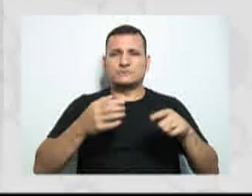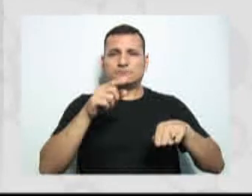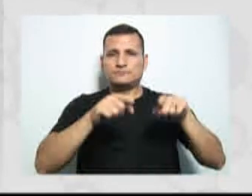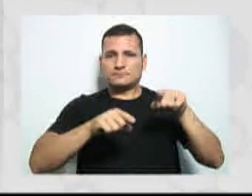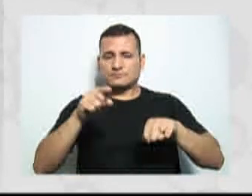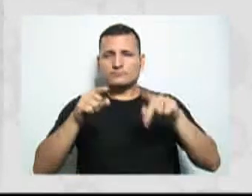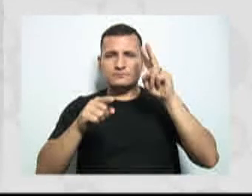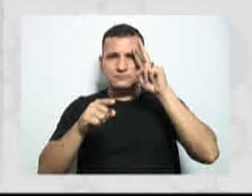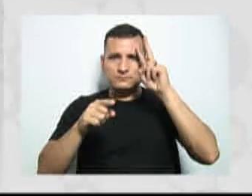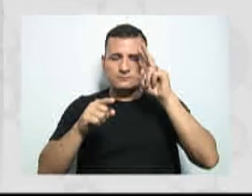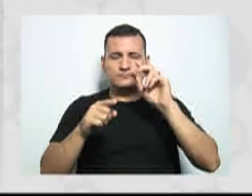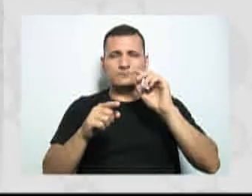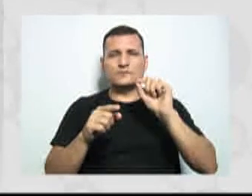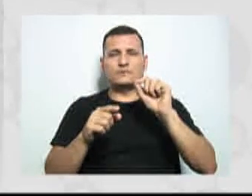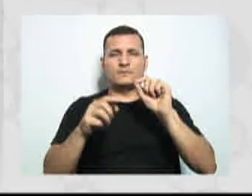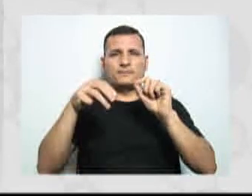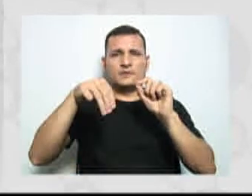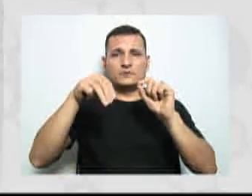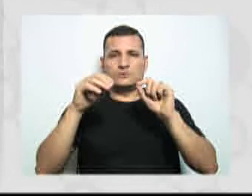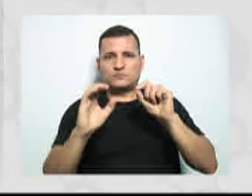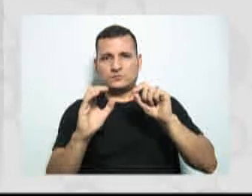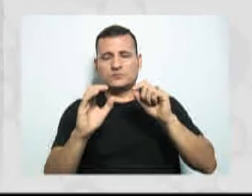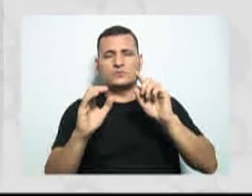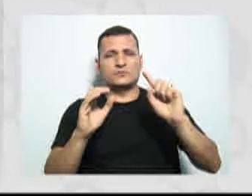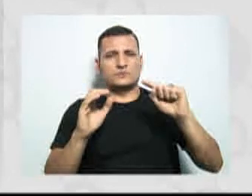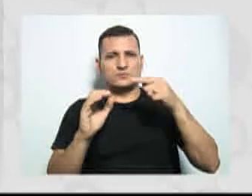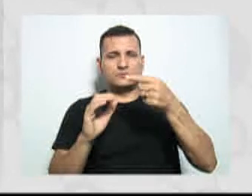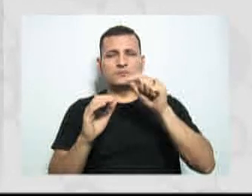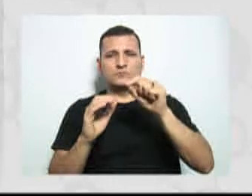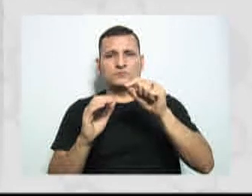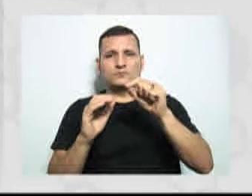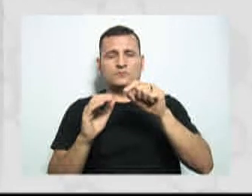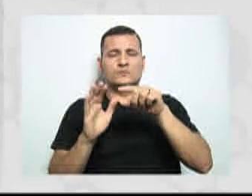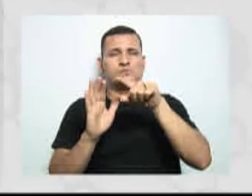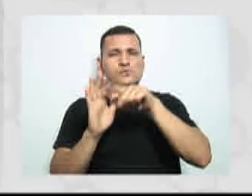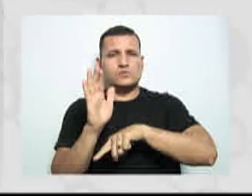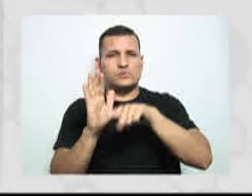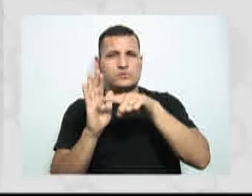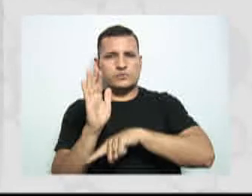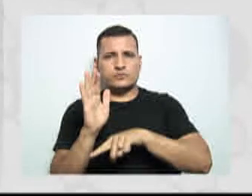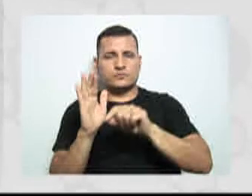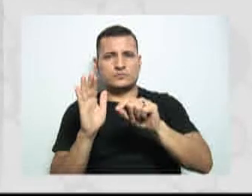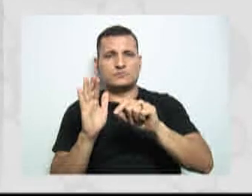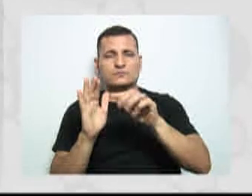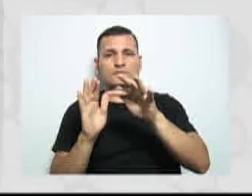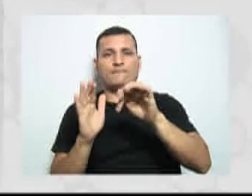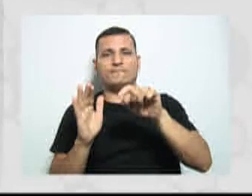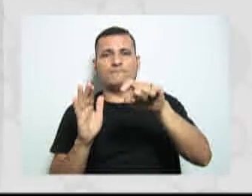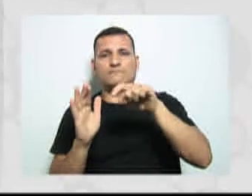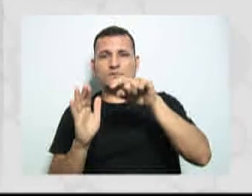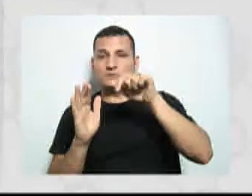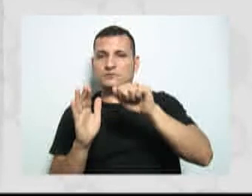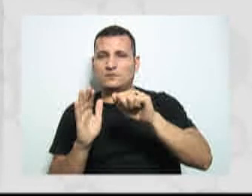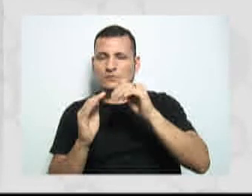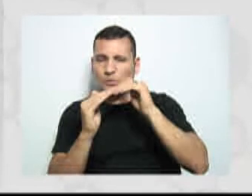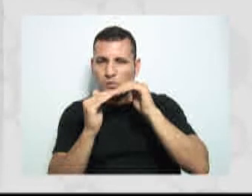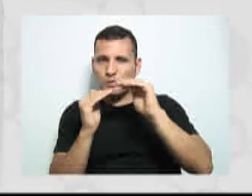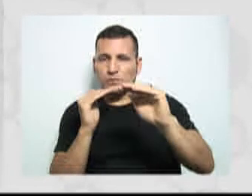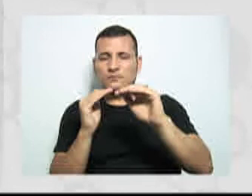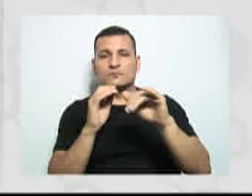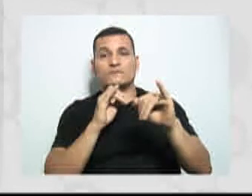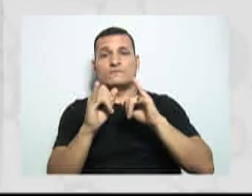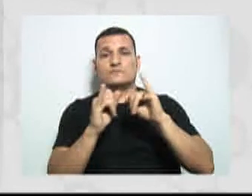de contribuição eu faço o quê? Eu vou deduzir os custos e despesas fixas. Na informação que vocês